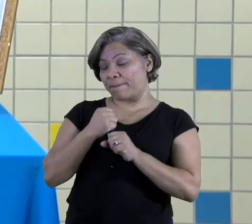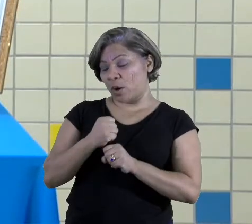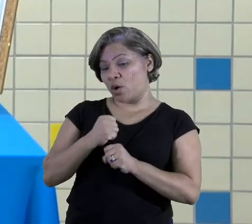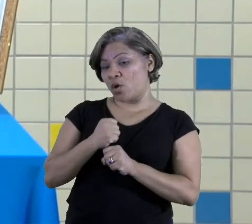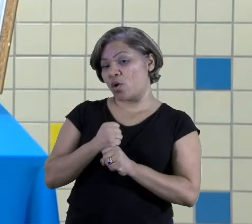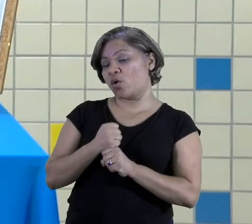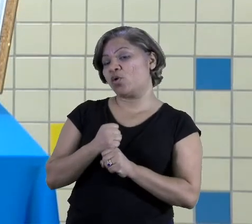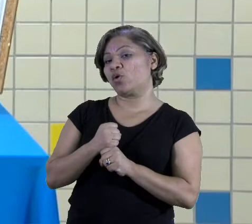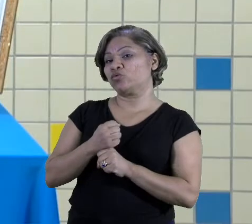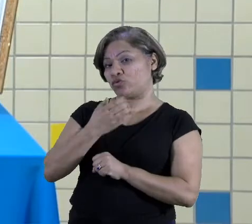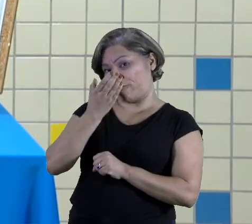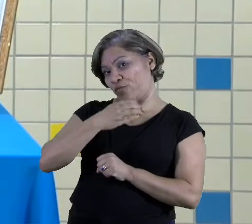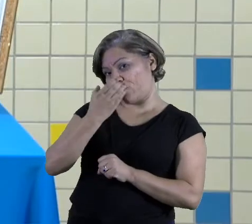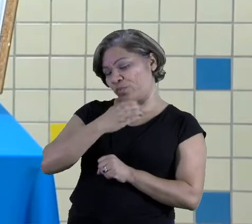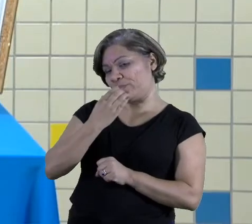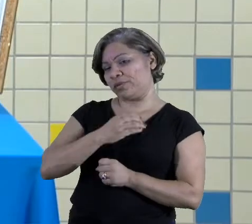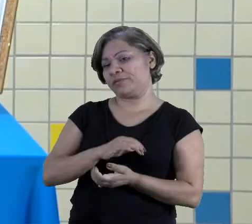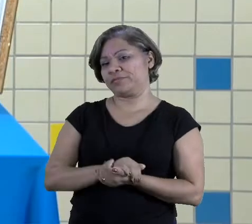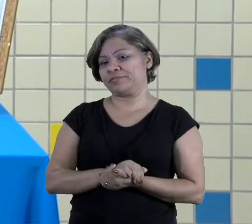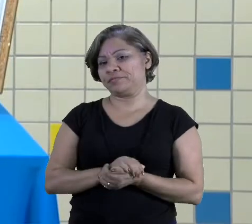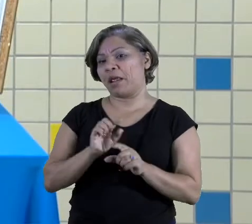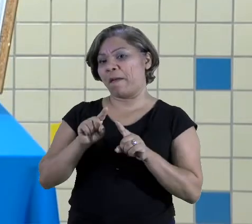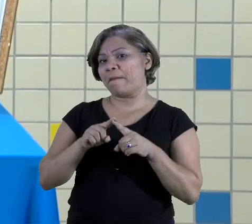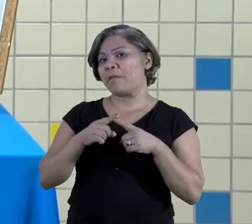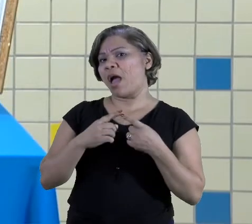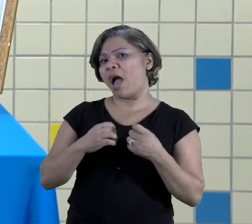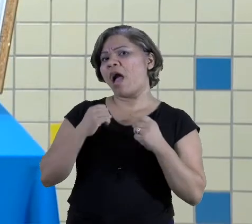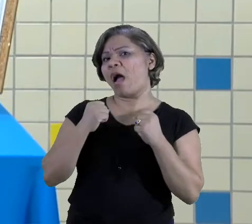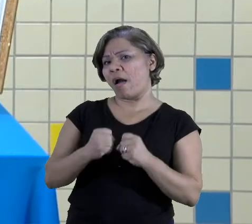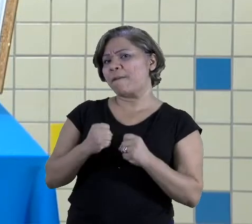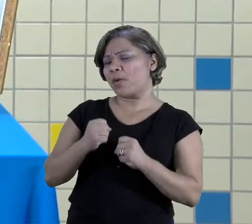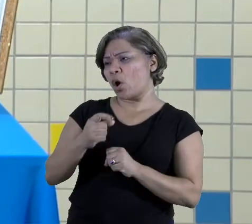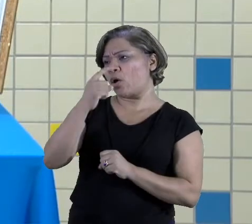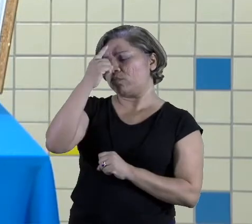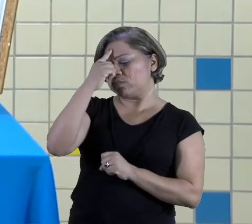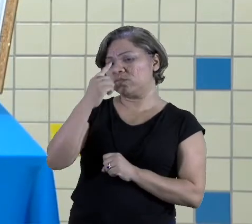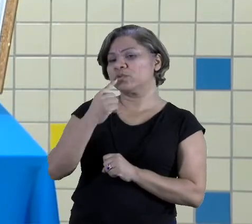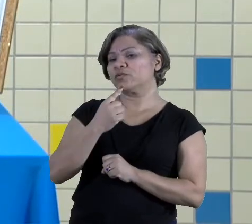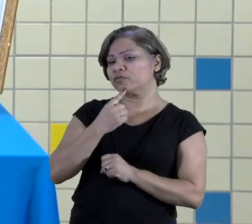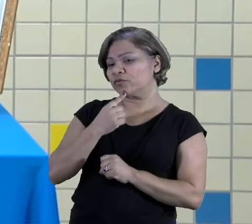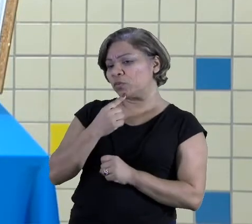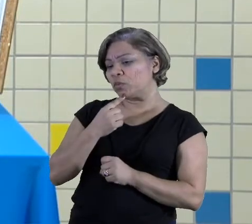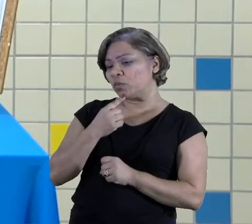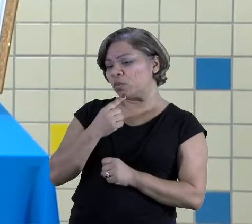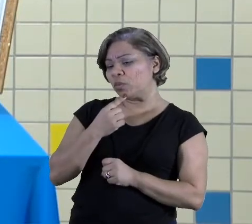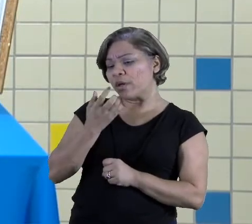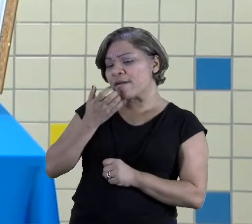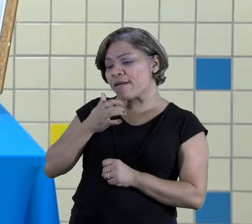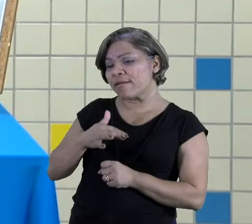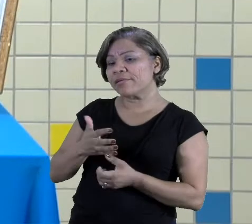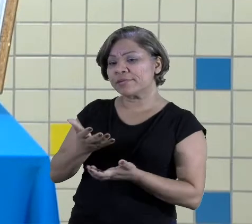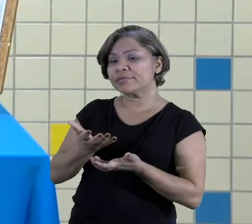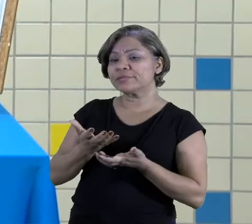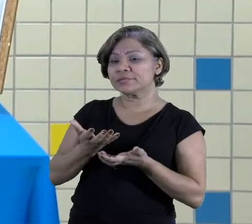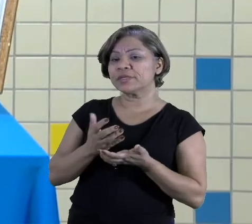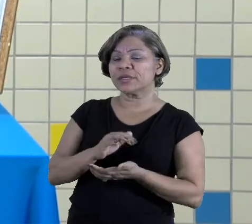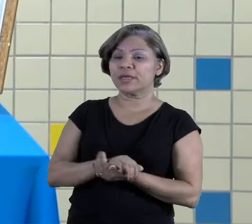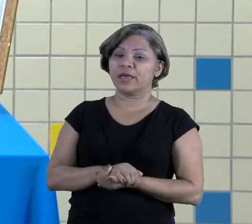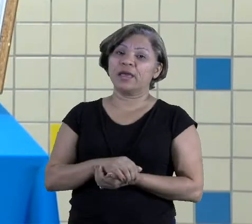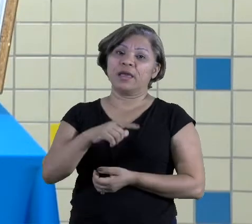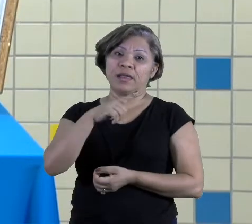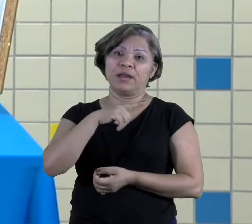frutas. Mas também pode ser usada outras gravuras que a criança queira, como por exemplo aqui também eu tenho gravuras